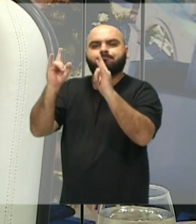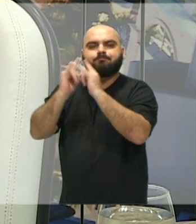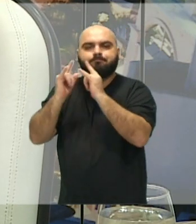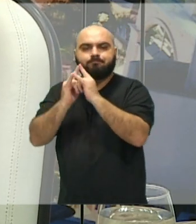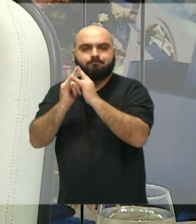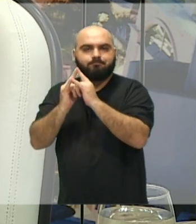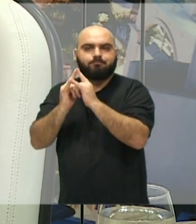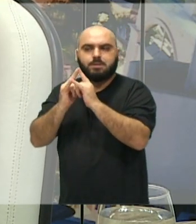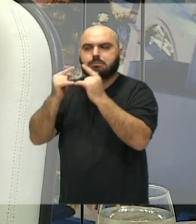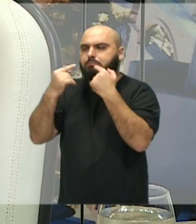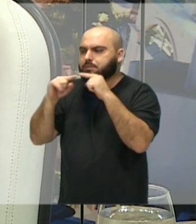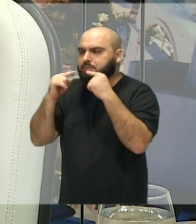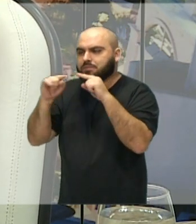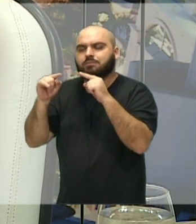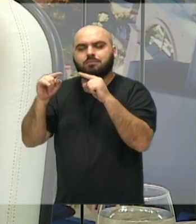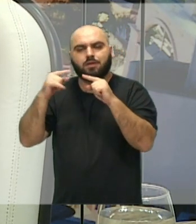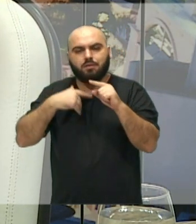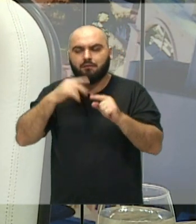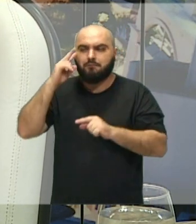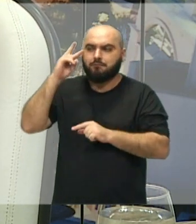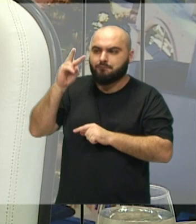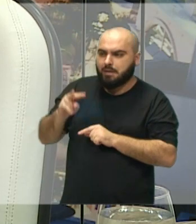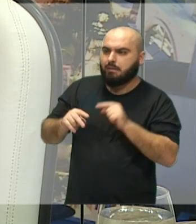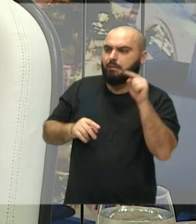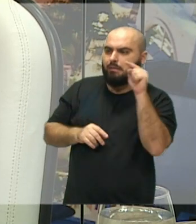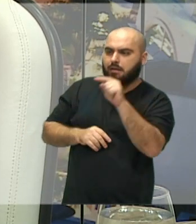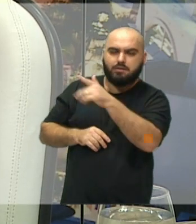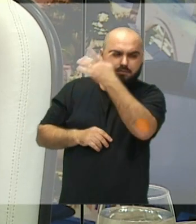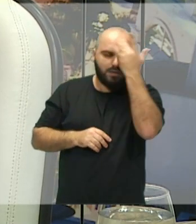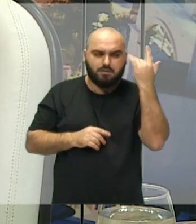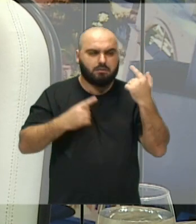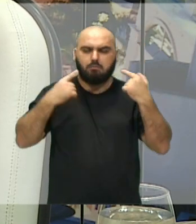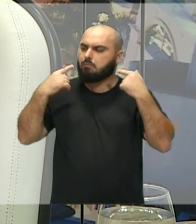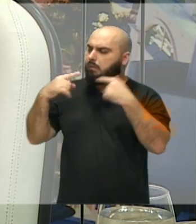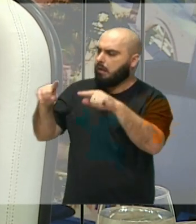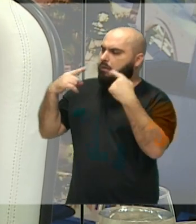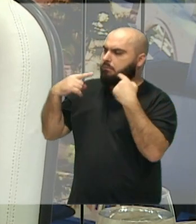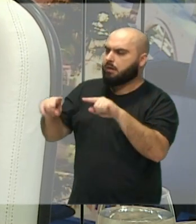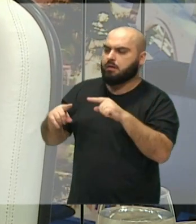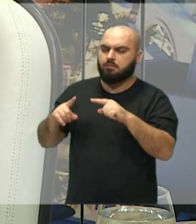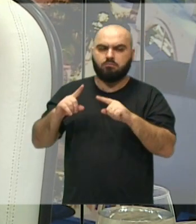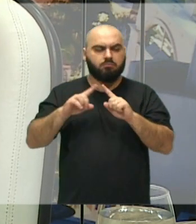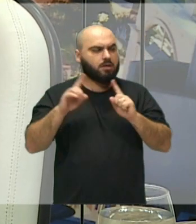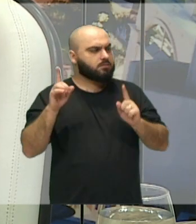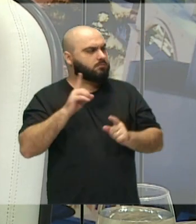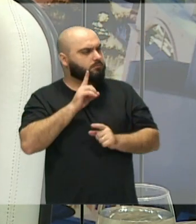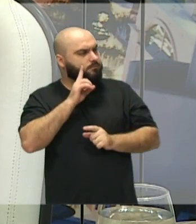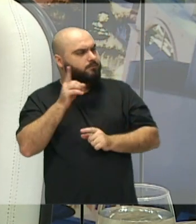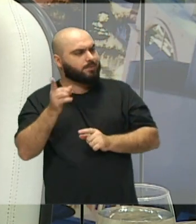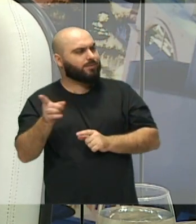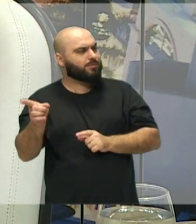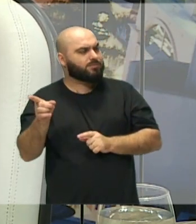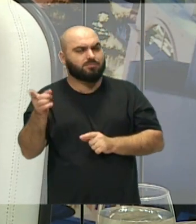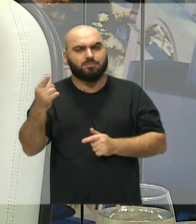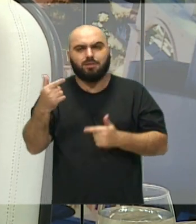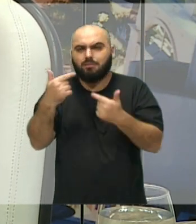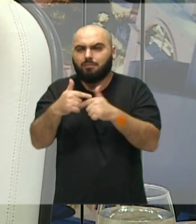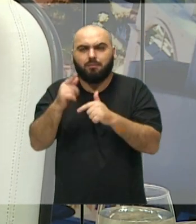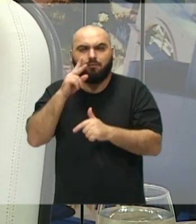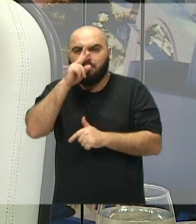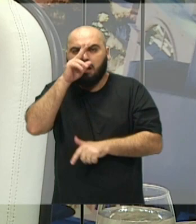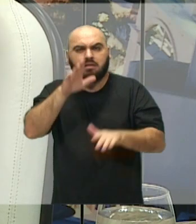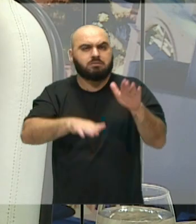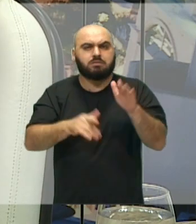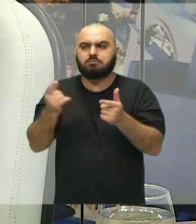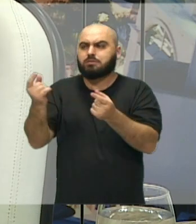gente que trabalha, a gente vê que eles dão o melhor, né, dentro do que tem, né, nem sempre tem verbas ou tudo mais. E aí